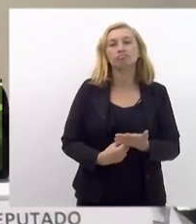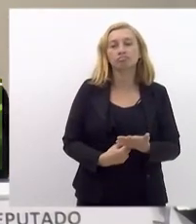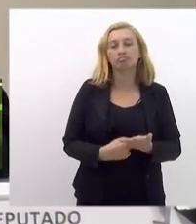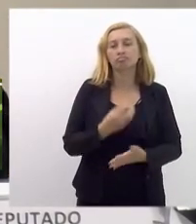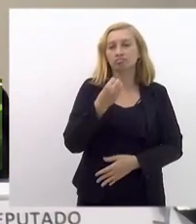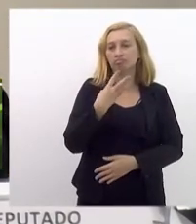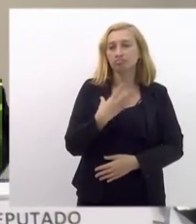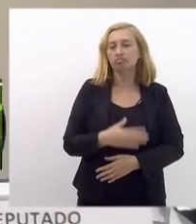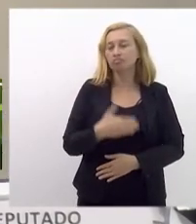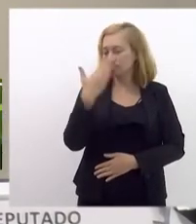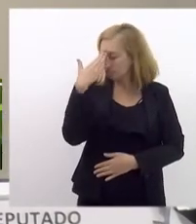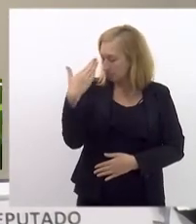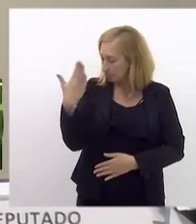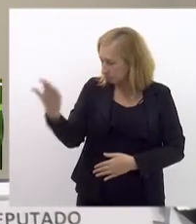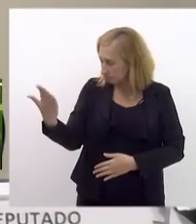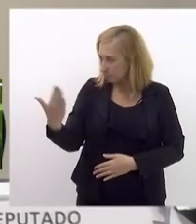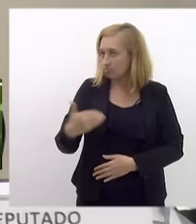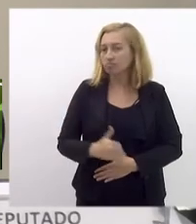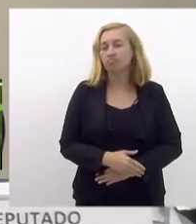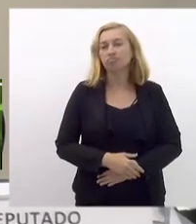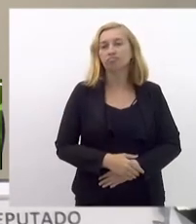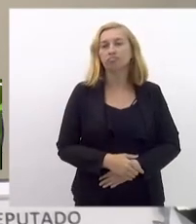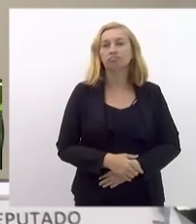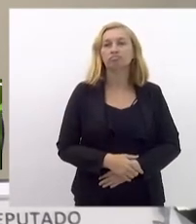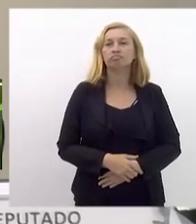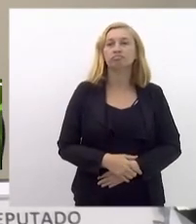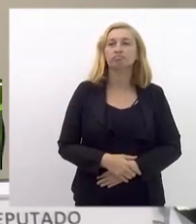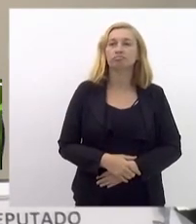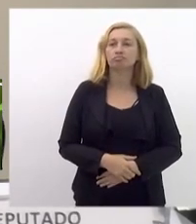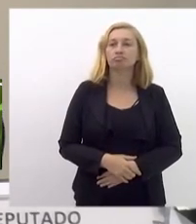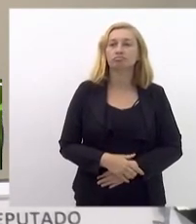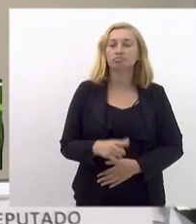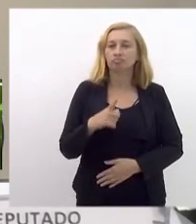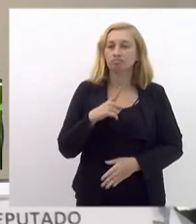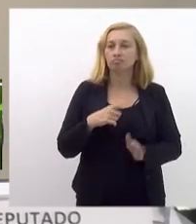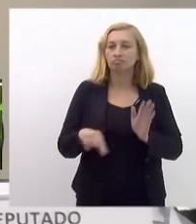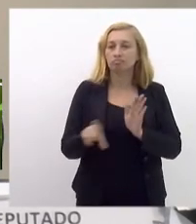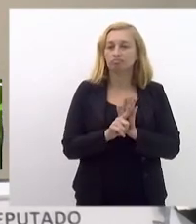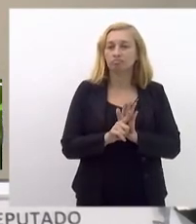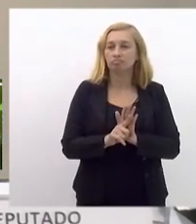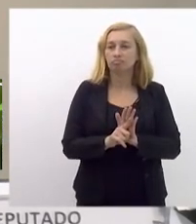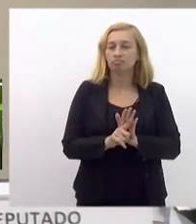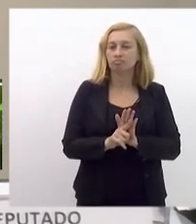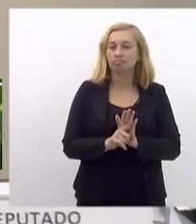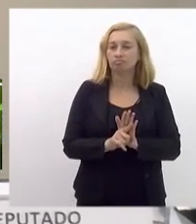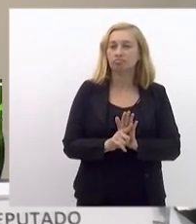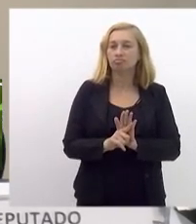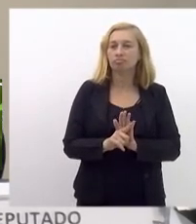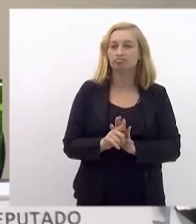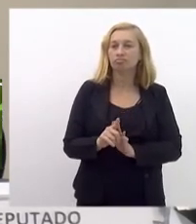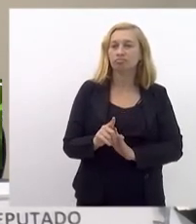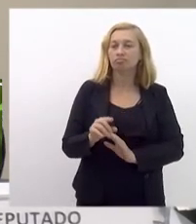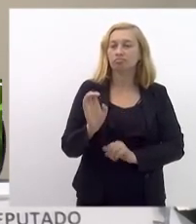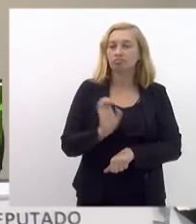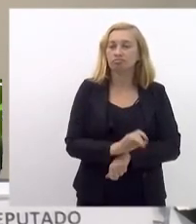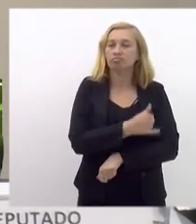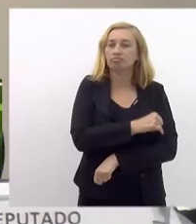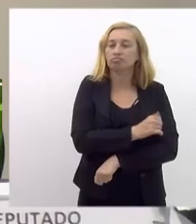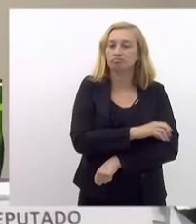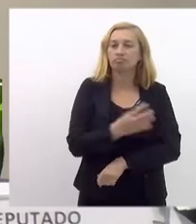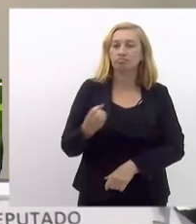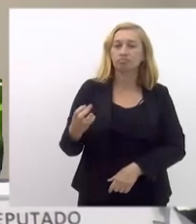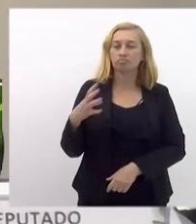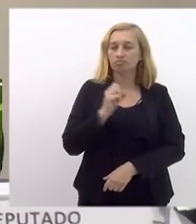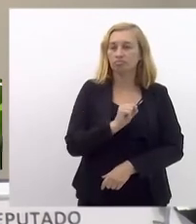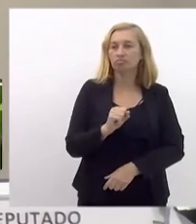Eu quero agradecer a você e vamos ter a nossa lei Luiz Pinguelli Rosa em breve em vigor no Estado do Rio de Janeiro. Bom,